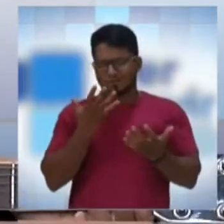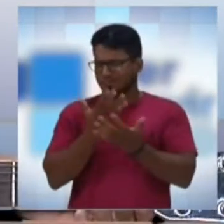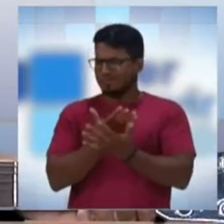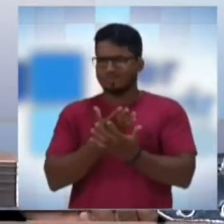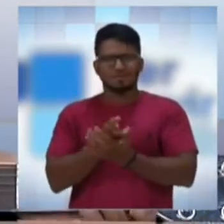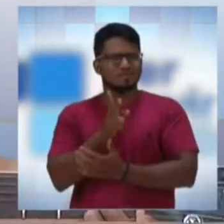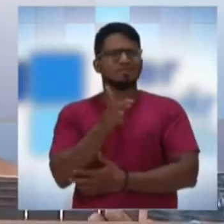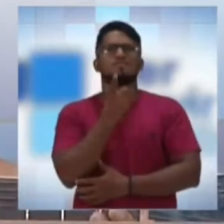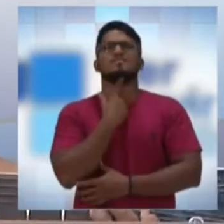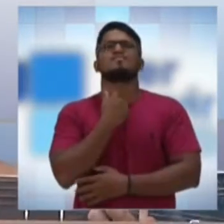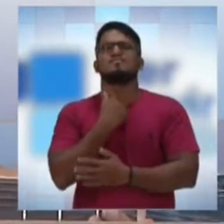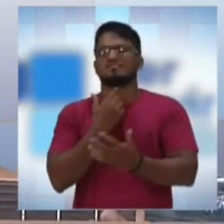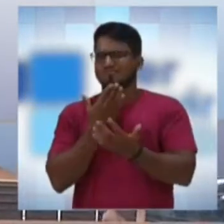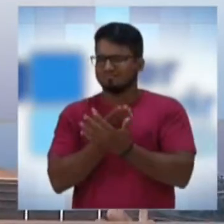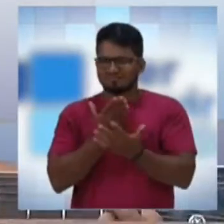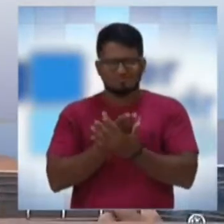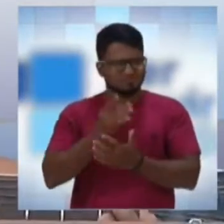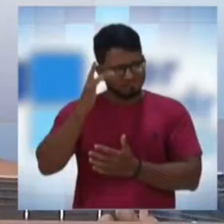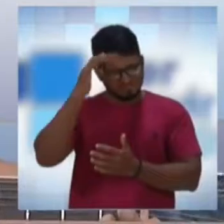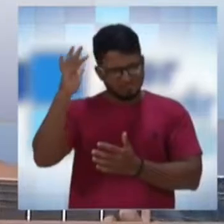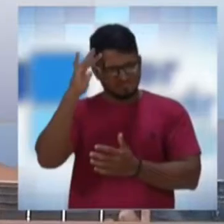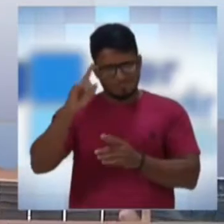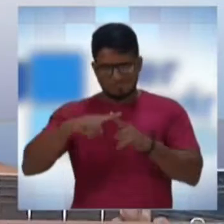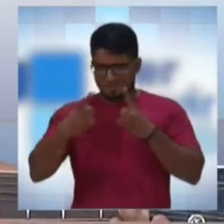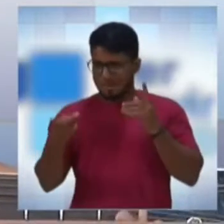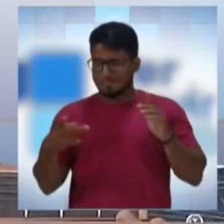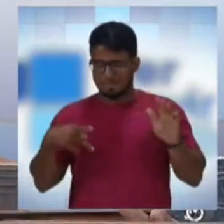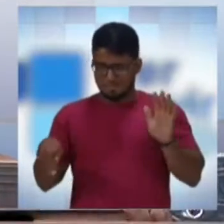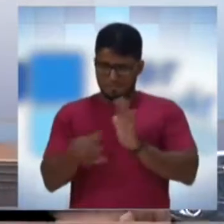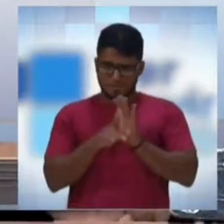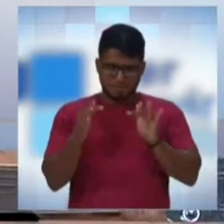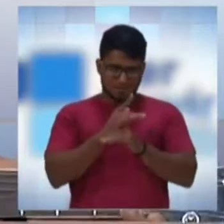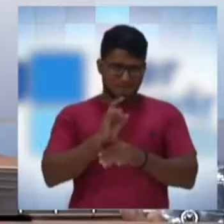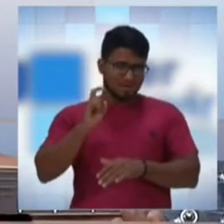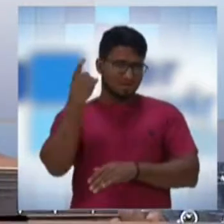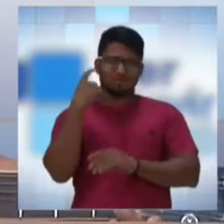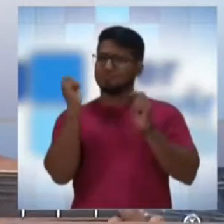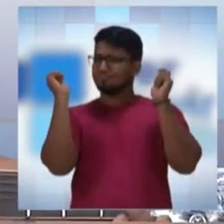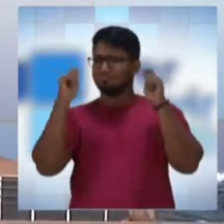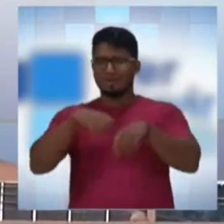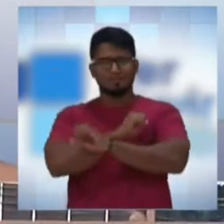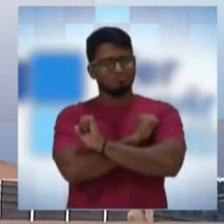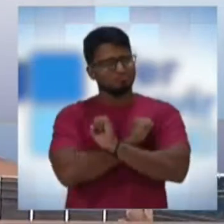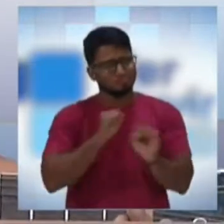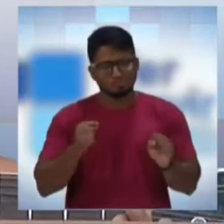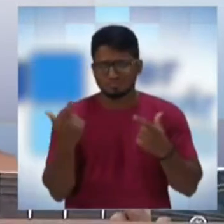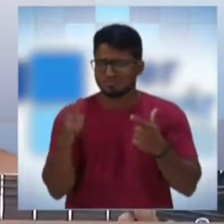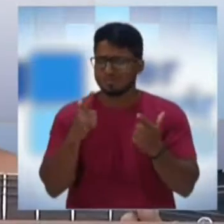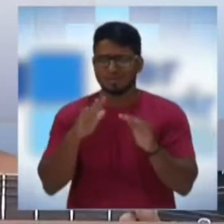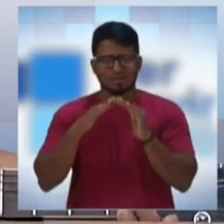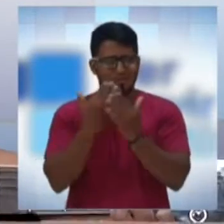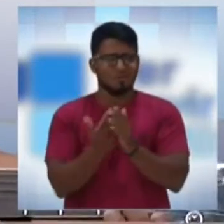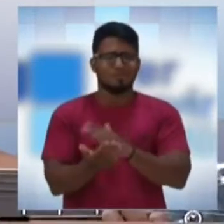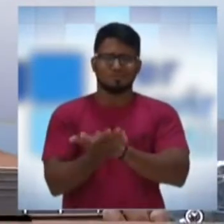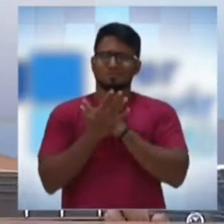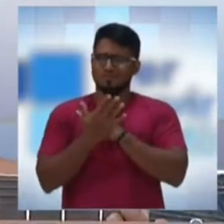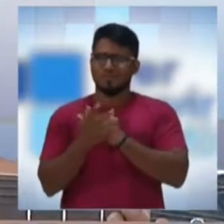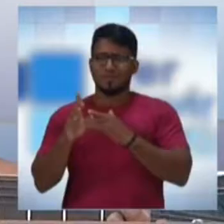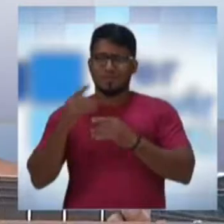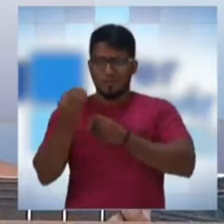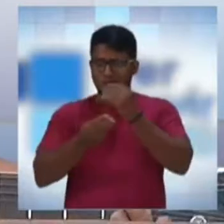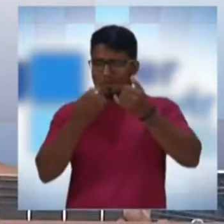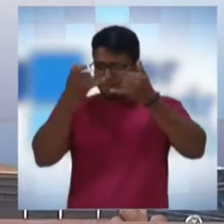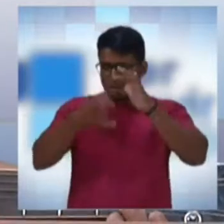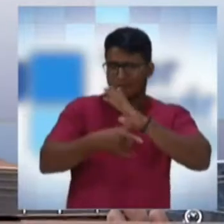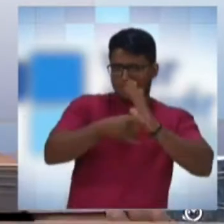de estudar. Eu sempre tive. Sempre tive o sonho de estudar. Só que na minha cidade era impossível, né, naquela época. Porque,